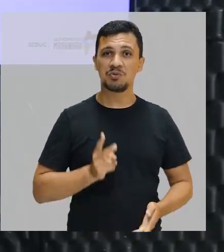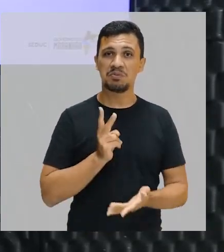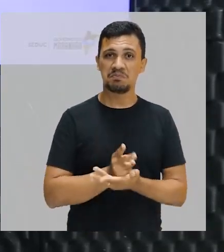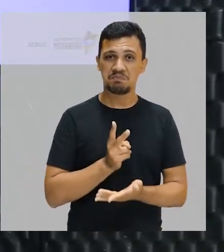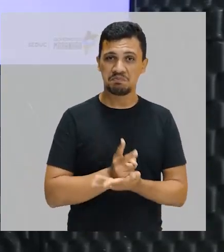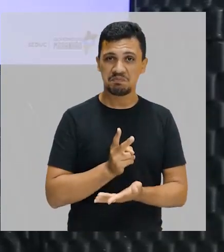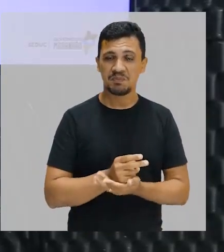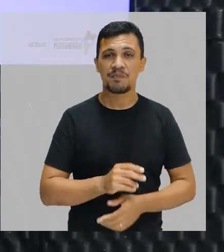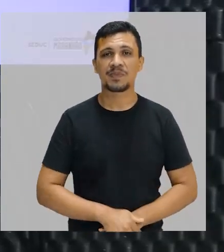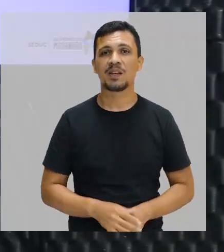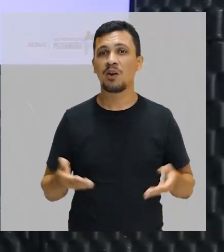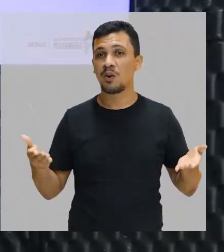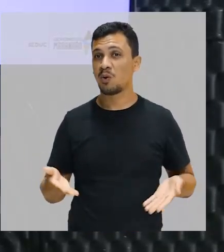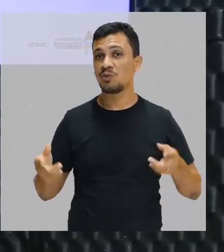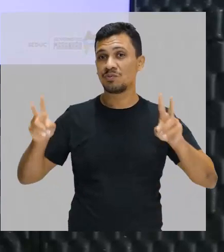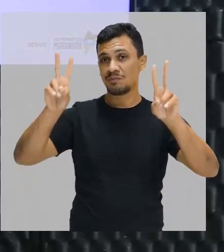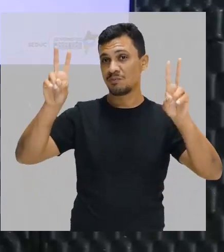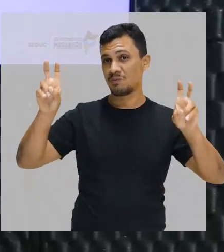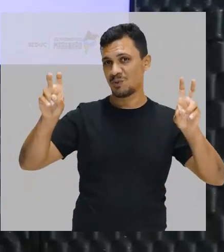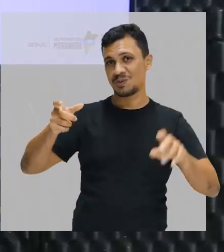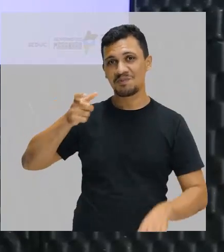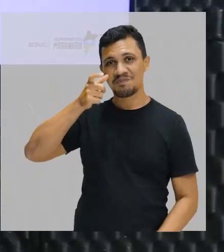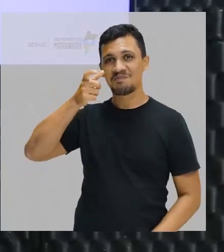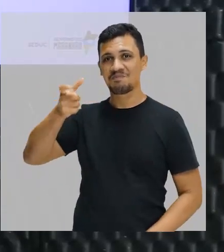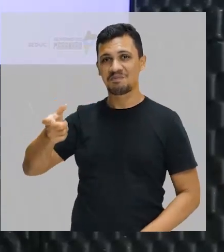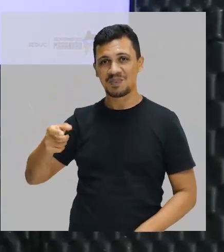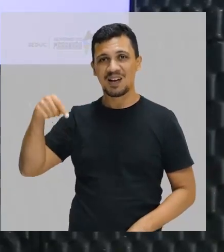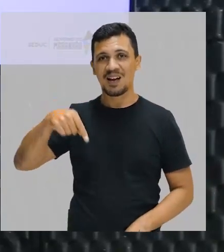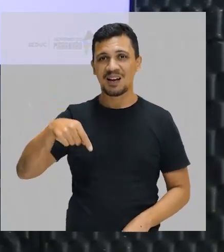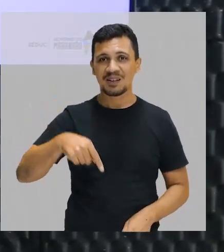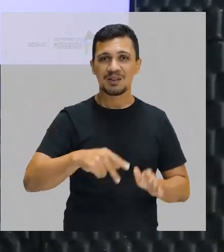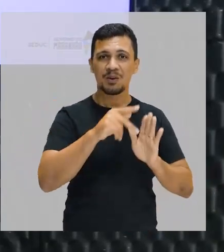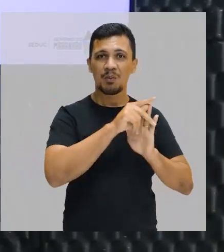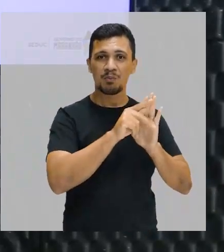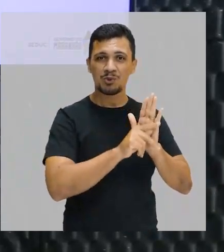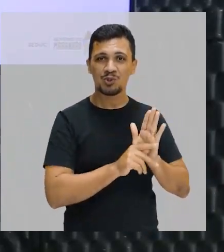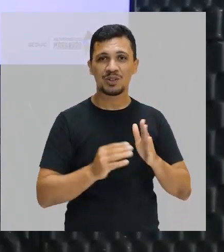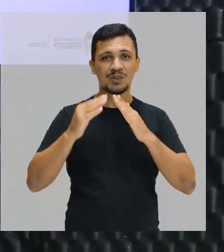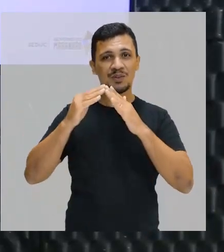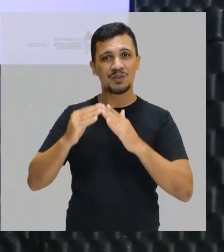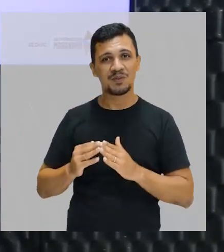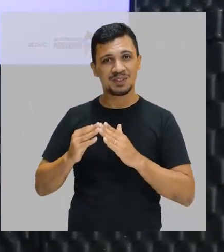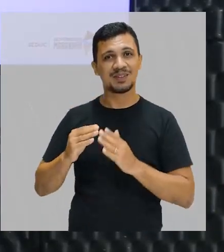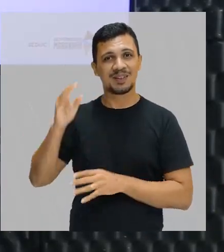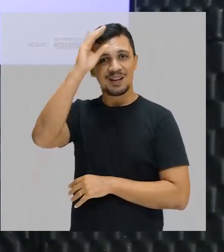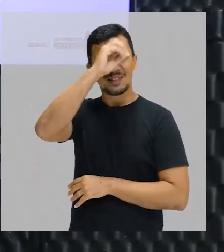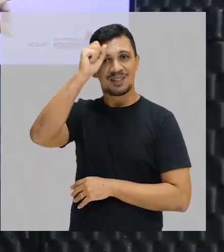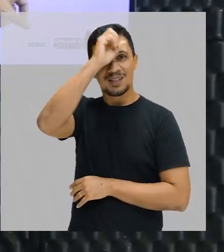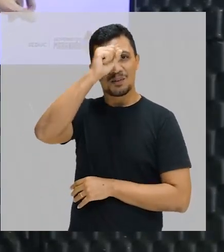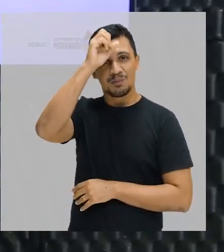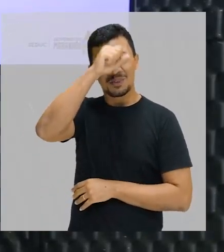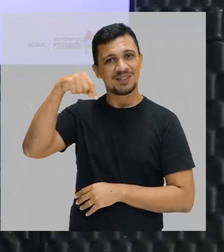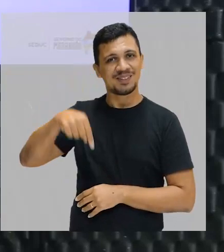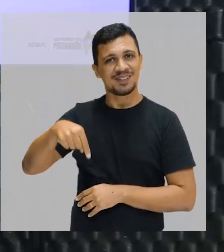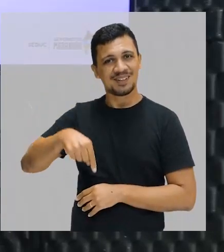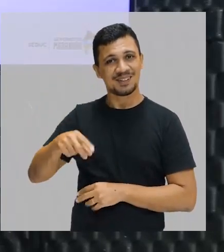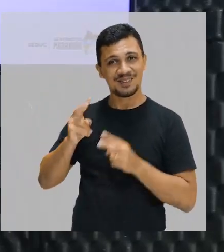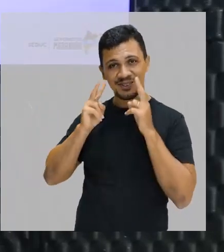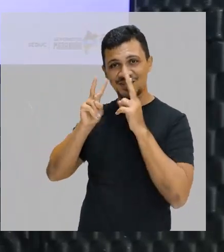Nós vamos tratar de um assunto muito interessante no nosso projeto Fique em Casa, mas fique conosco que fique aprendendo, tá? Olha aqui, ó,